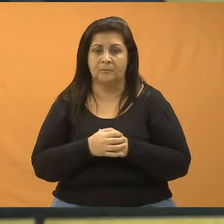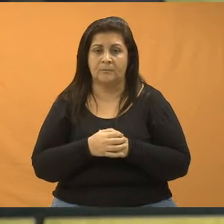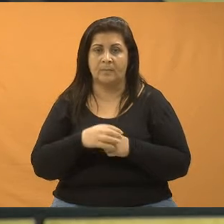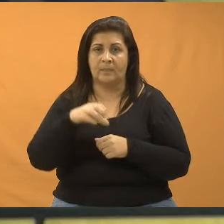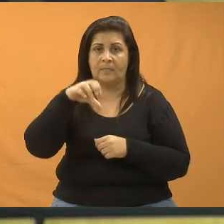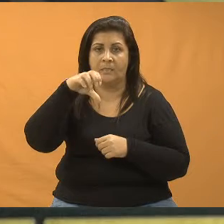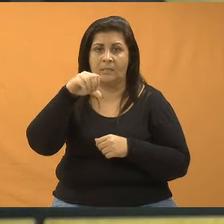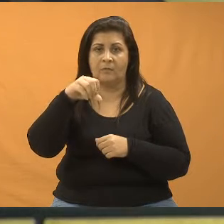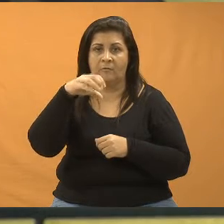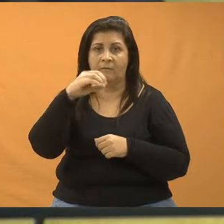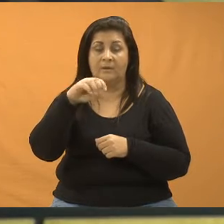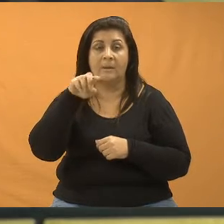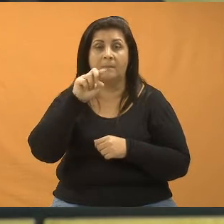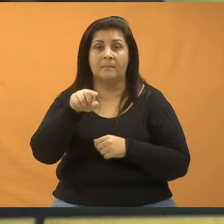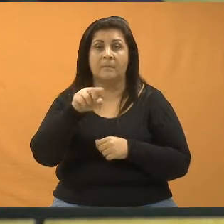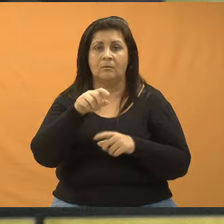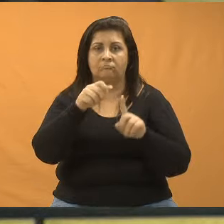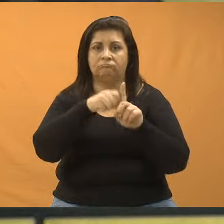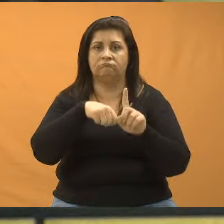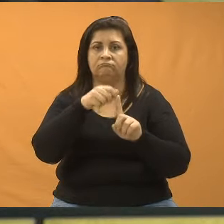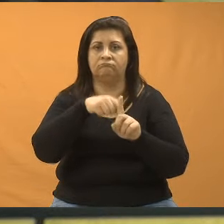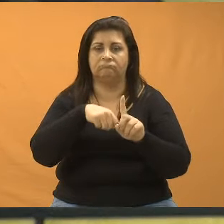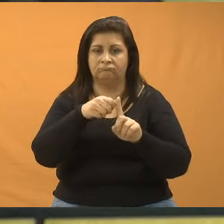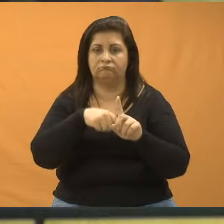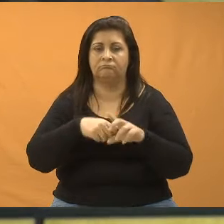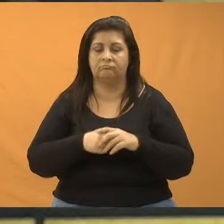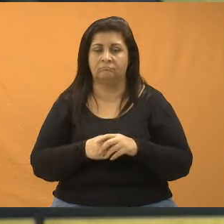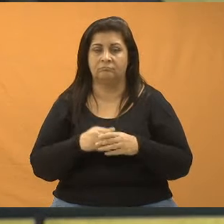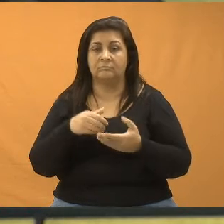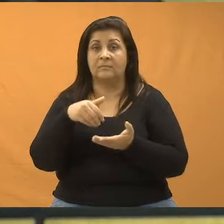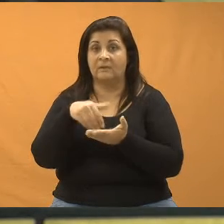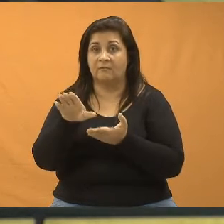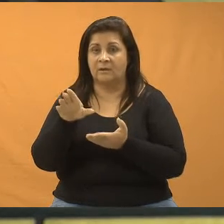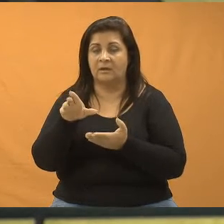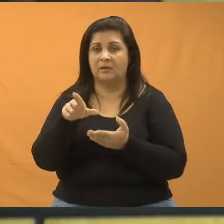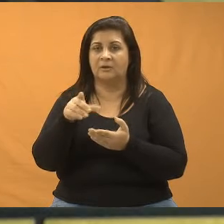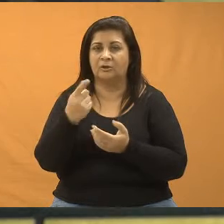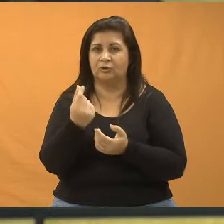mil por mês. Então, assim, quando vai dinheiro lá para o Hospital São Francisco,